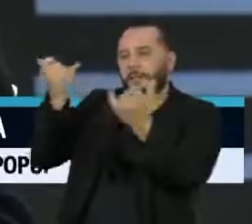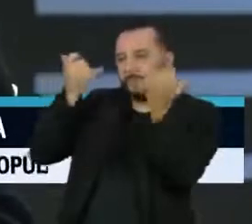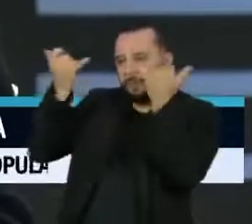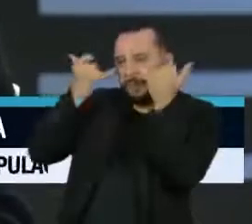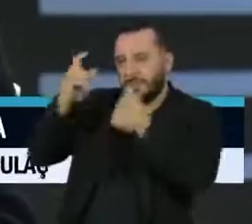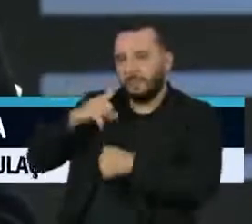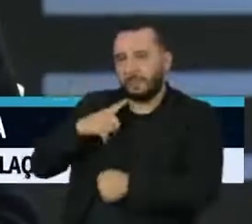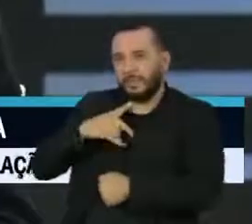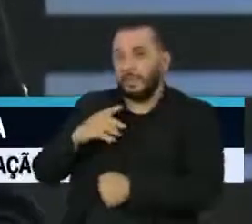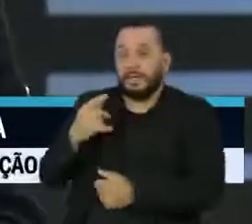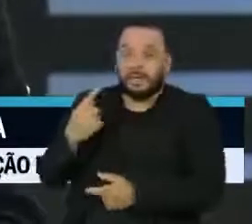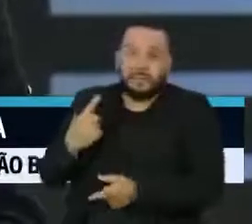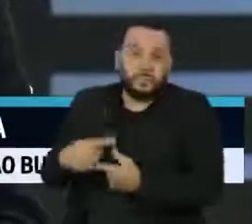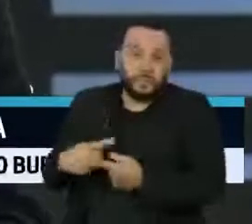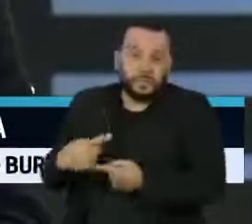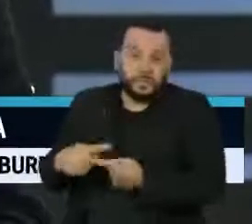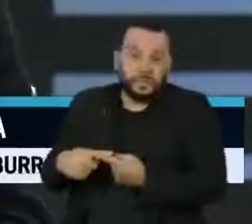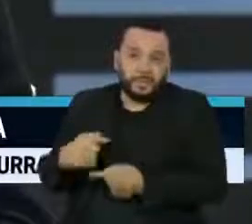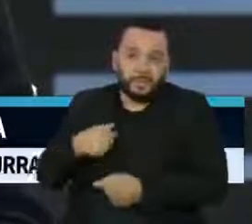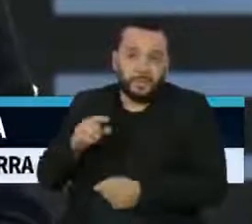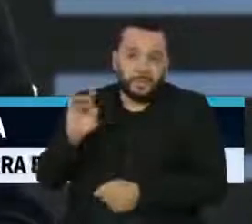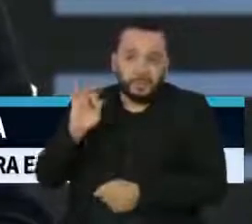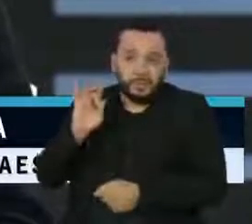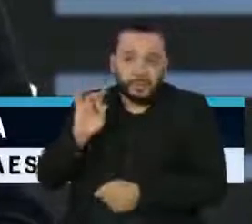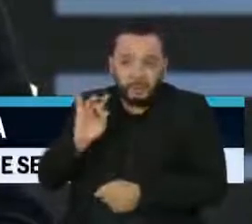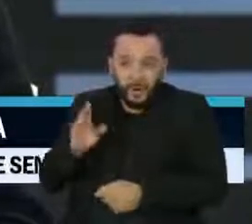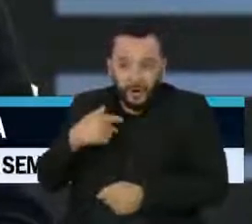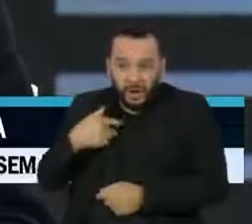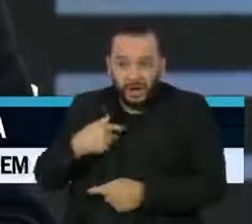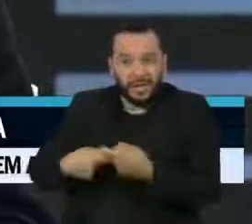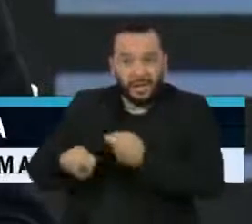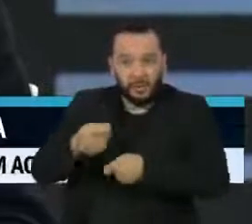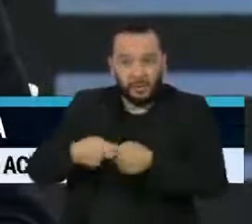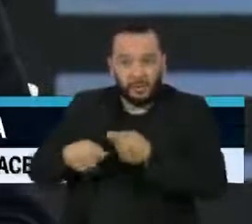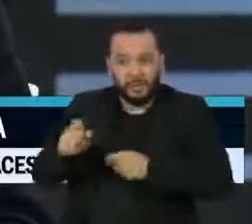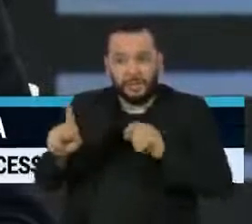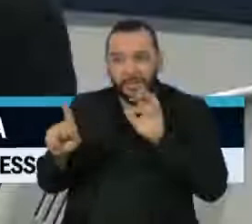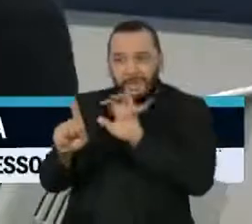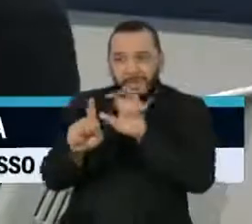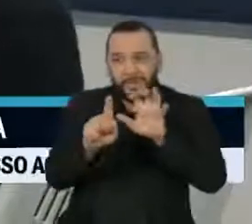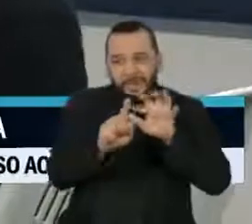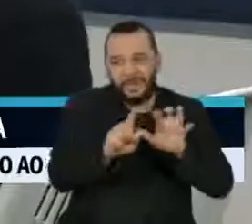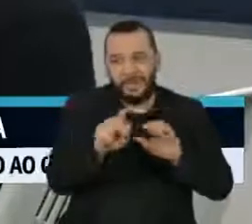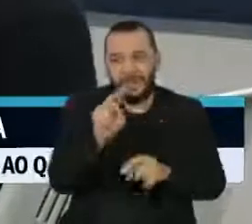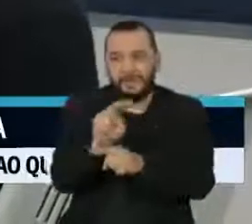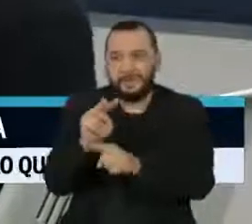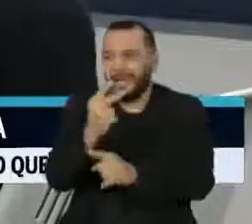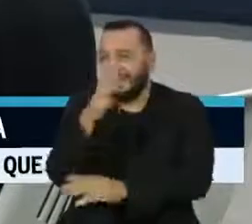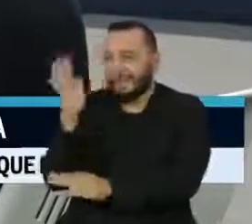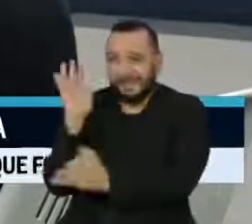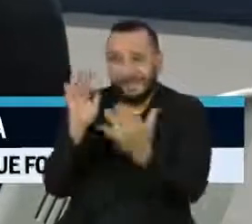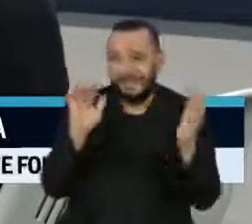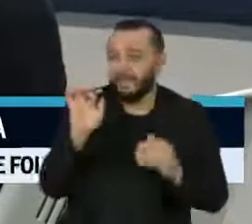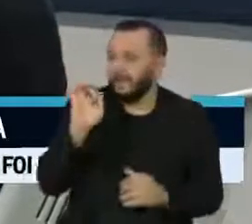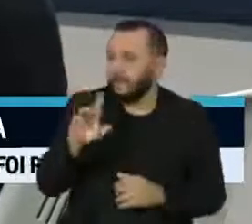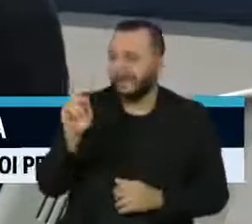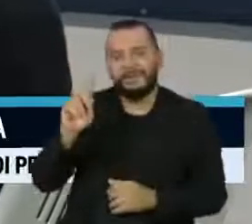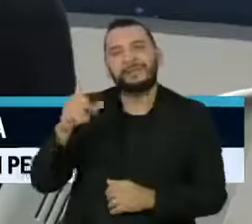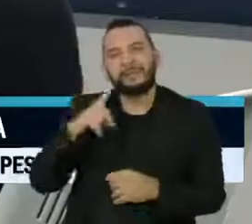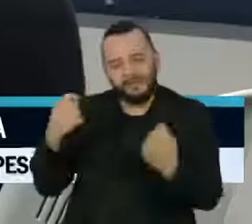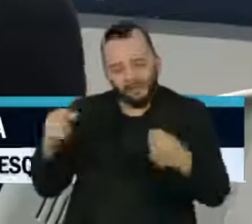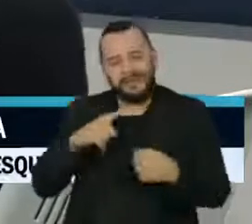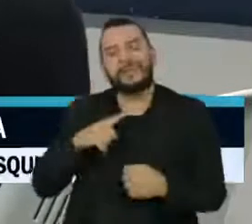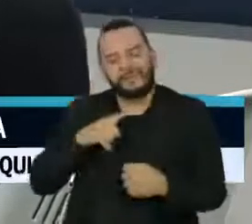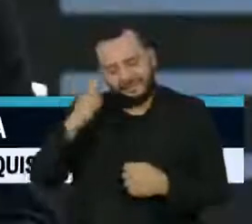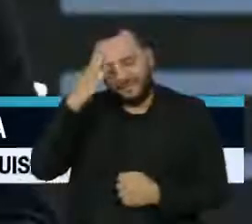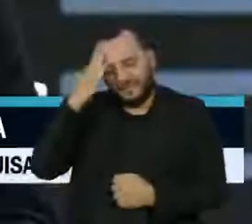que só uma ação via mercado, via economia, seja capaz de responder isso. Eu acho que tem que ter mecanismos econômicos,